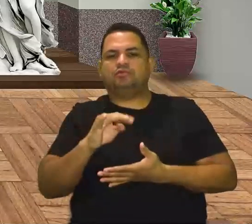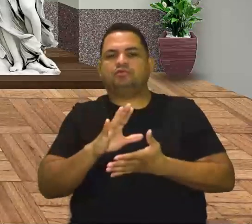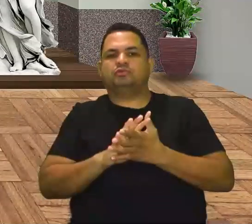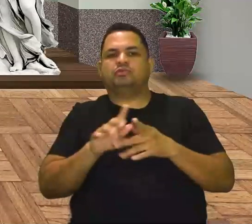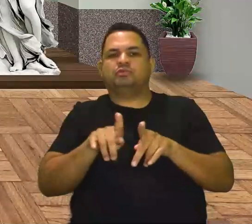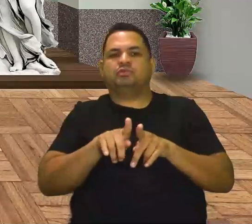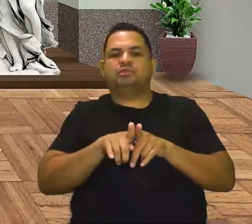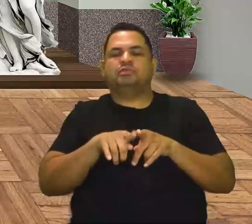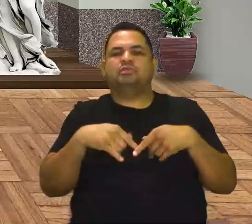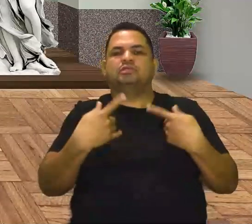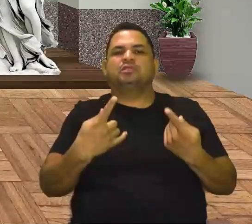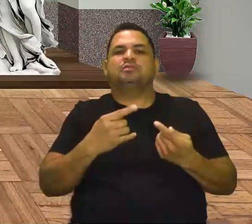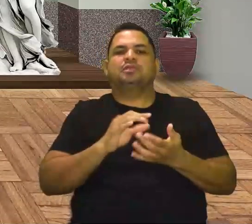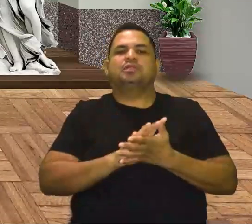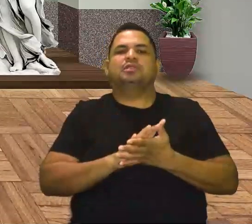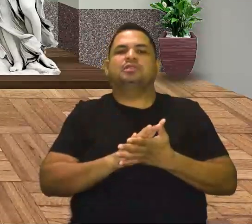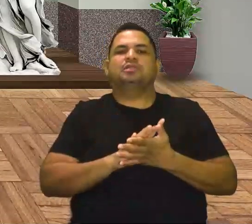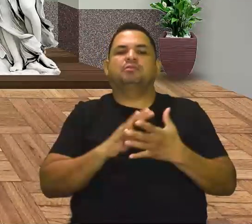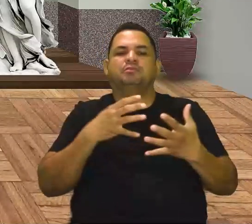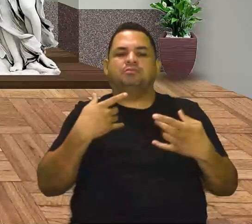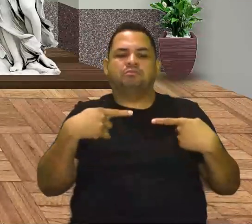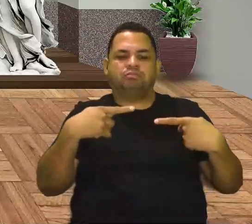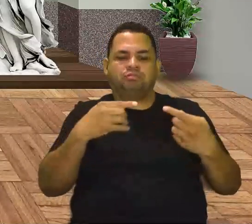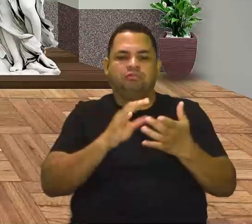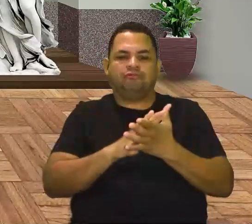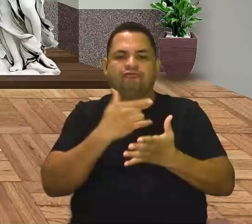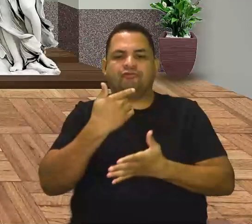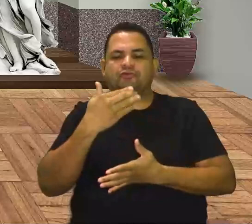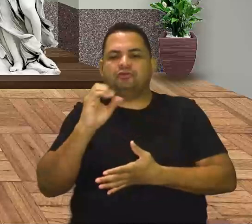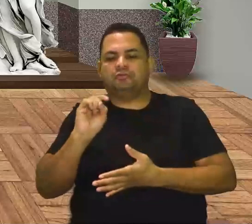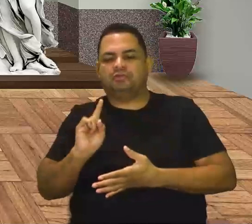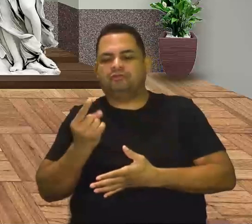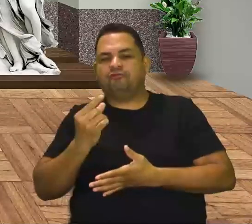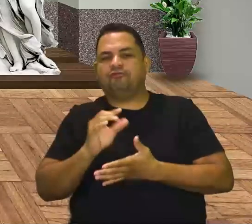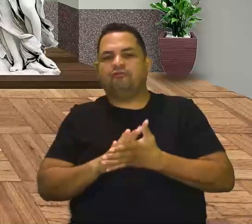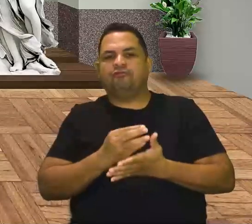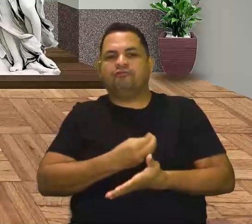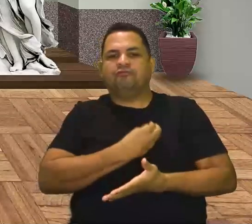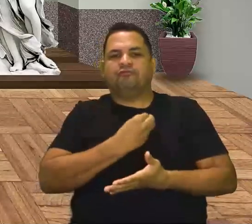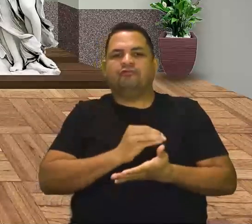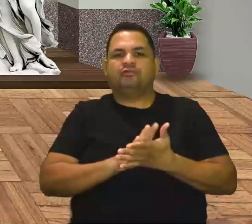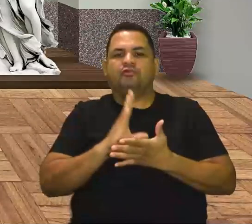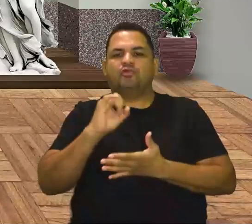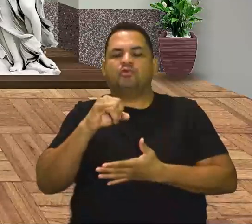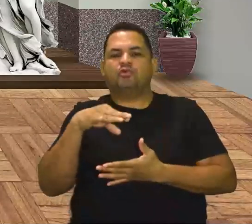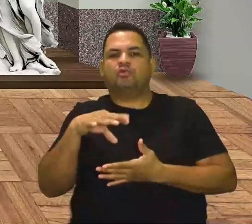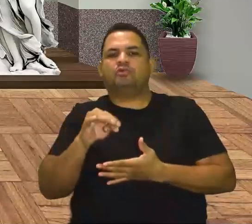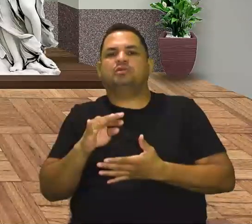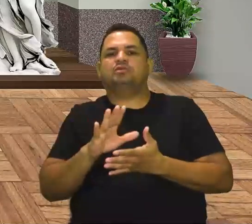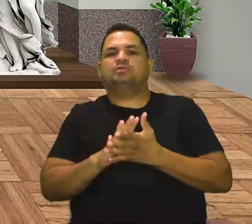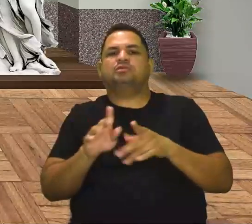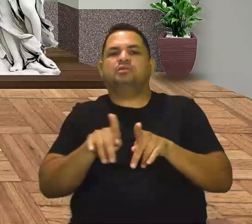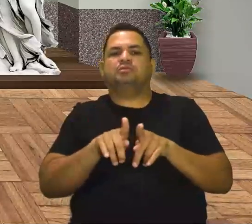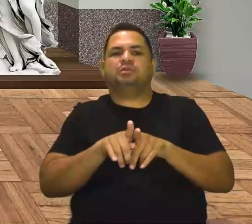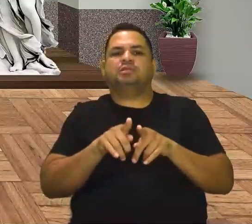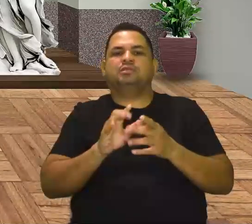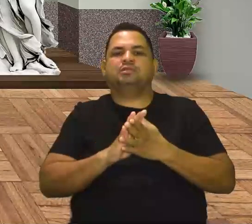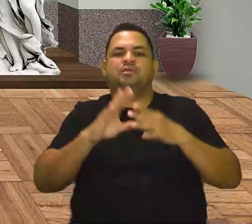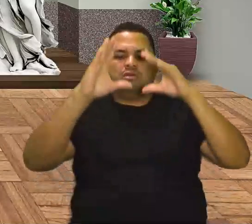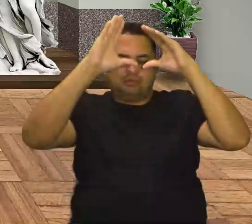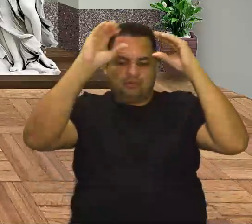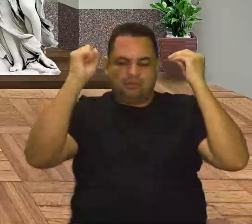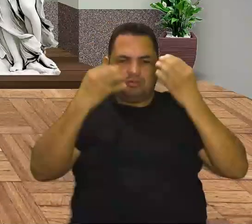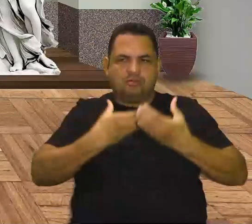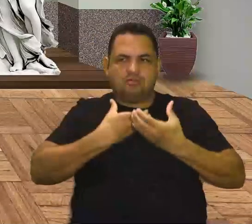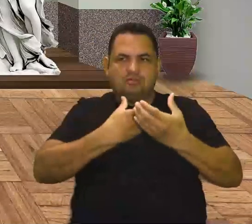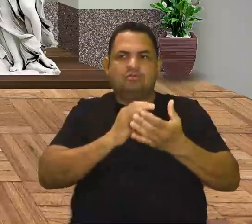esses confrontos que vão levar 20 mil vidas no Contestado. E mais milhares de vidas no cangaço. Agora